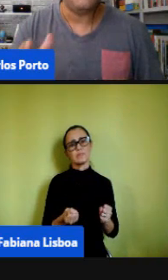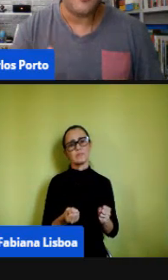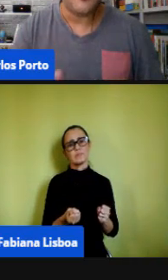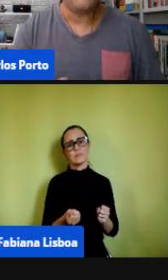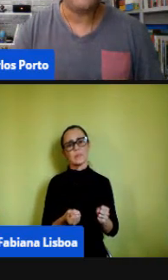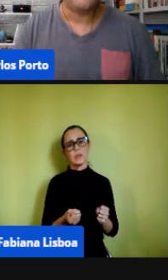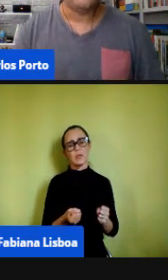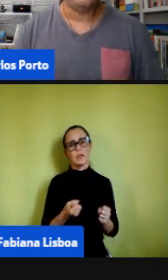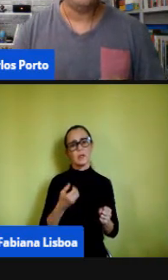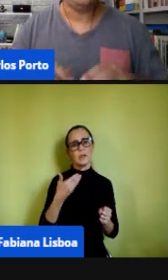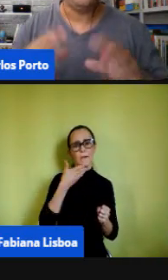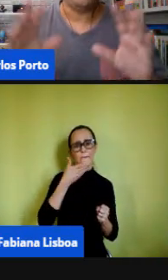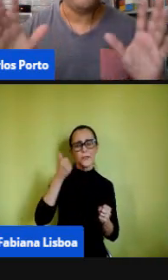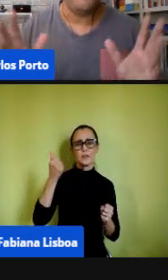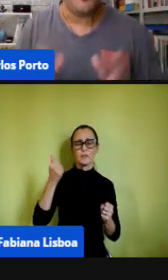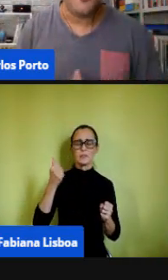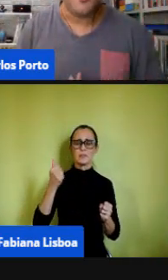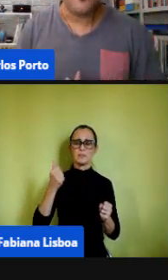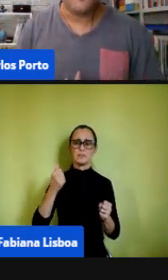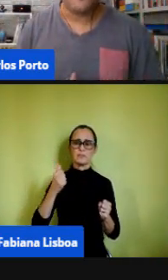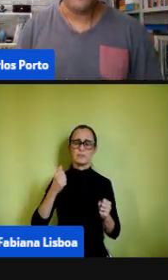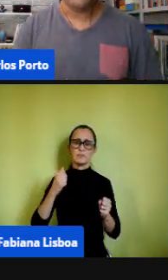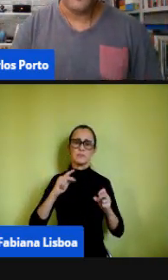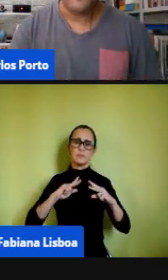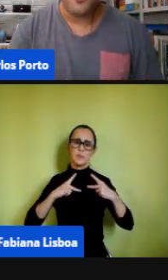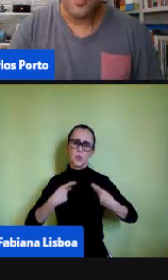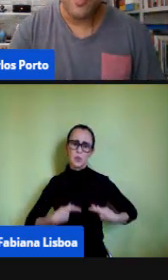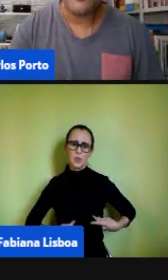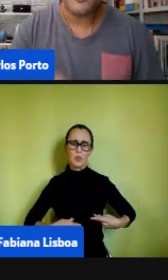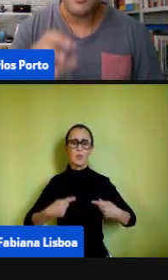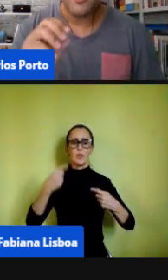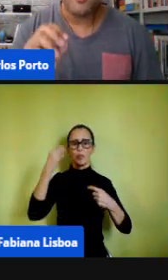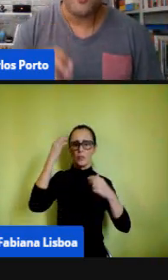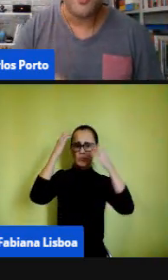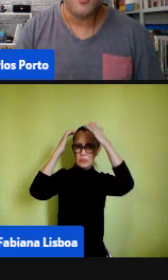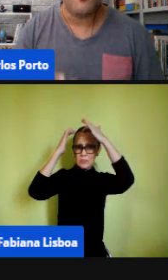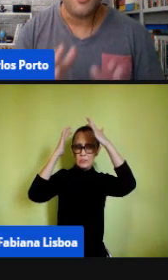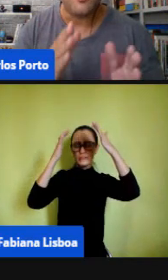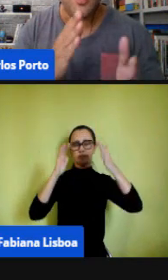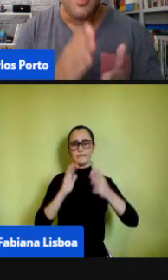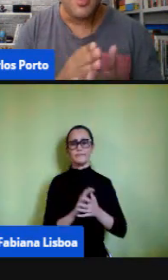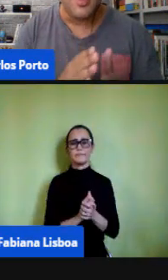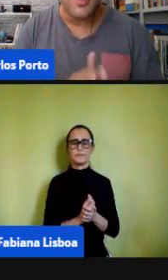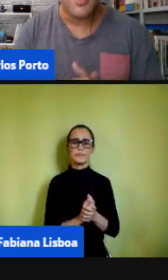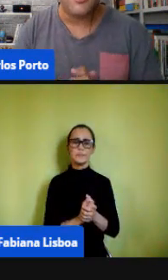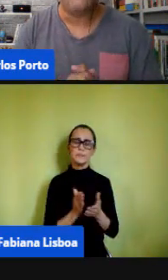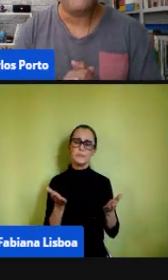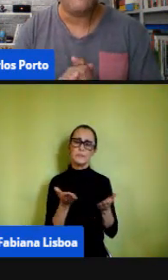físicas, mentais e assim por diante. Muito bem, vamos analisar um pouquinho mais